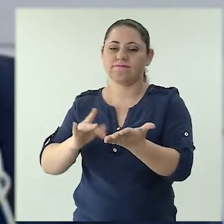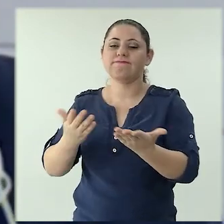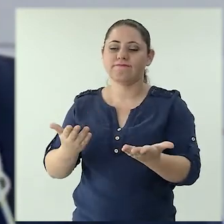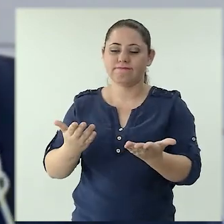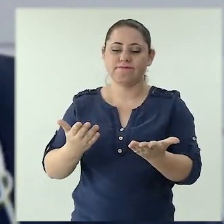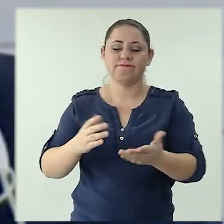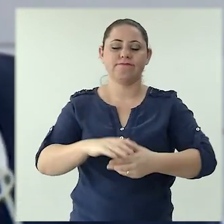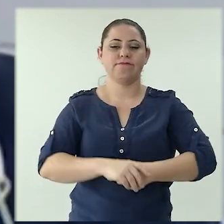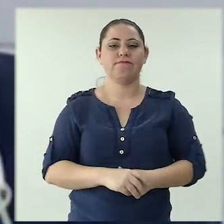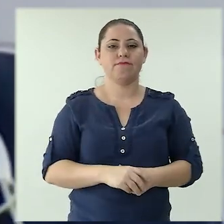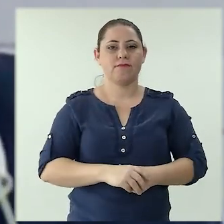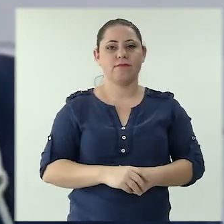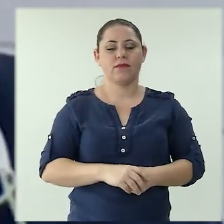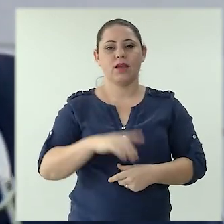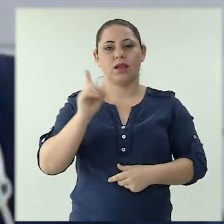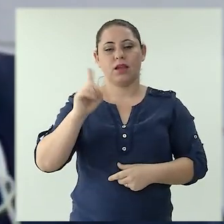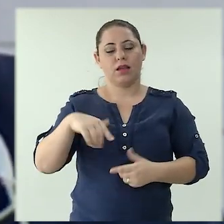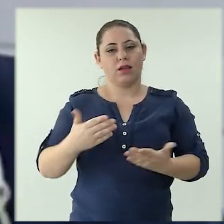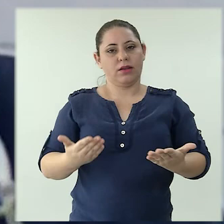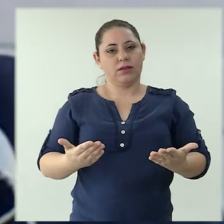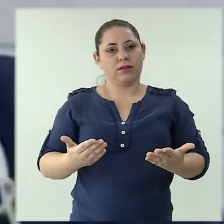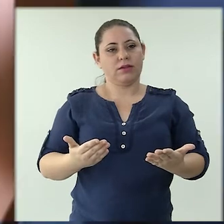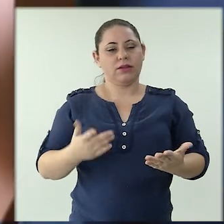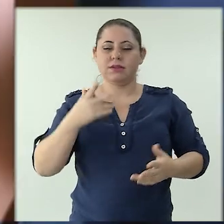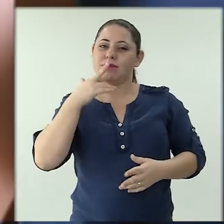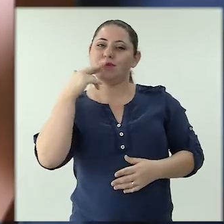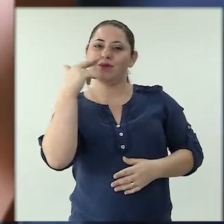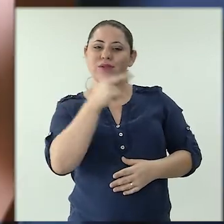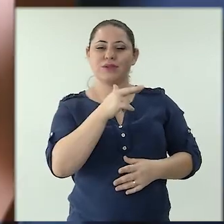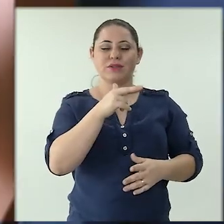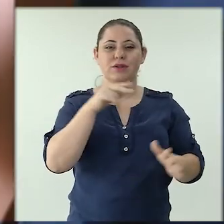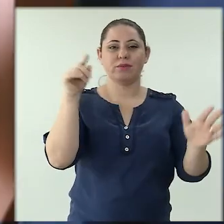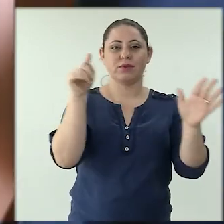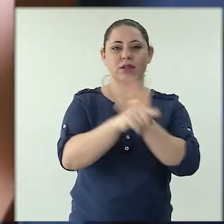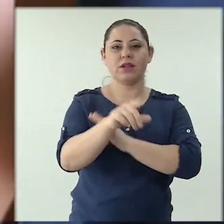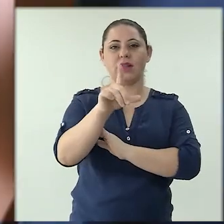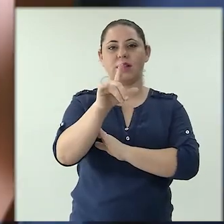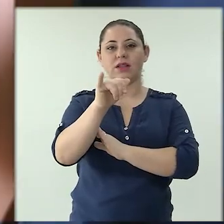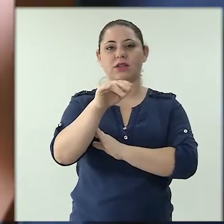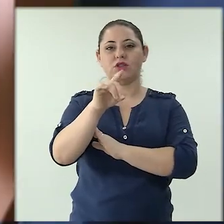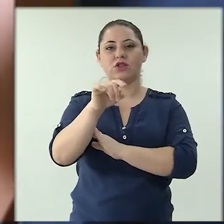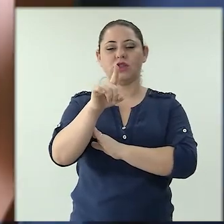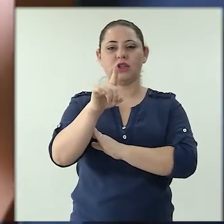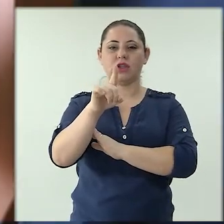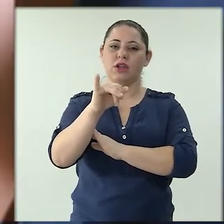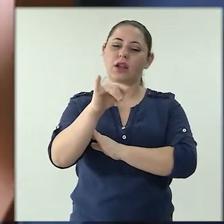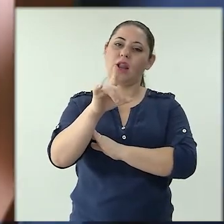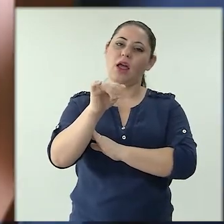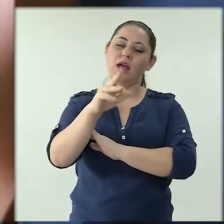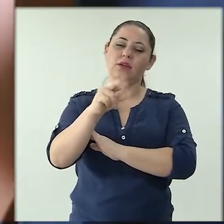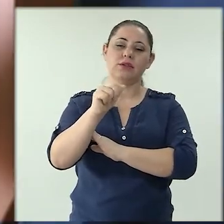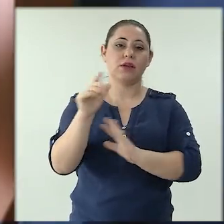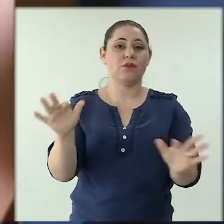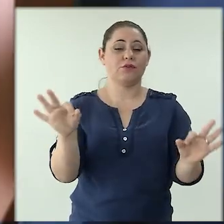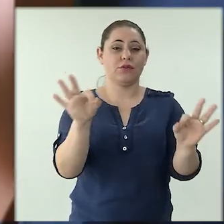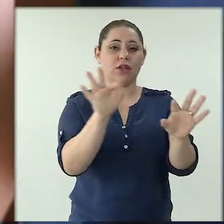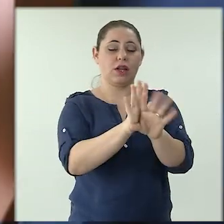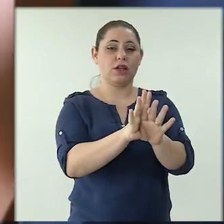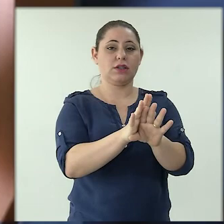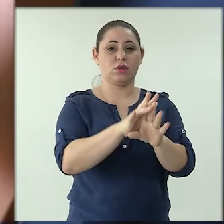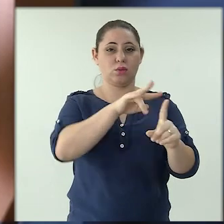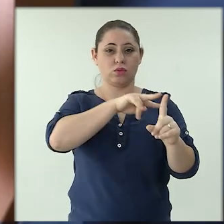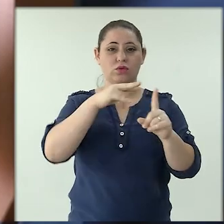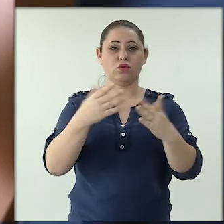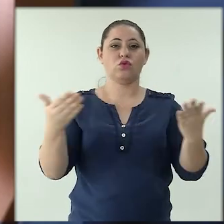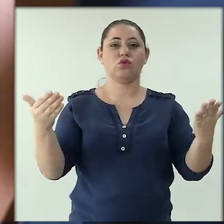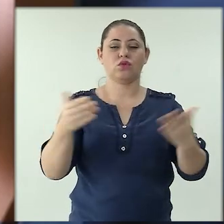existe o registro daquele imóvel. Está respondida aí a pergunta da Lindileia, e a gente encerra o nosso ponto de